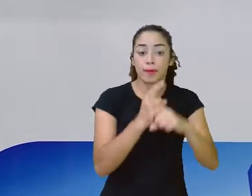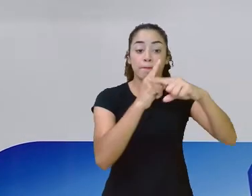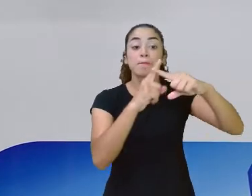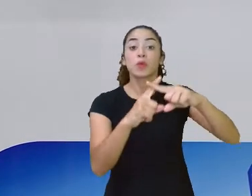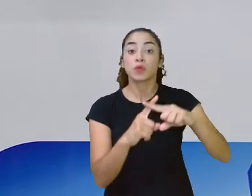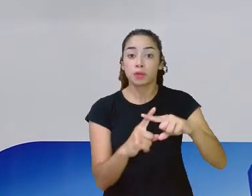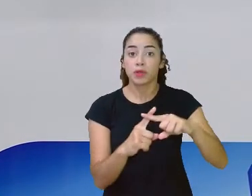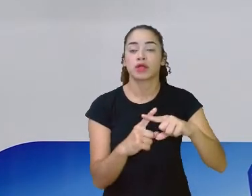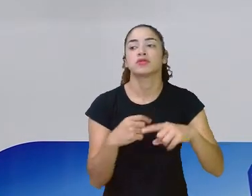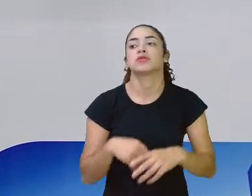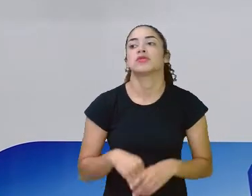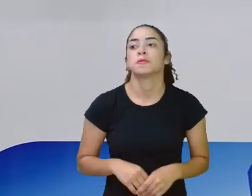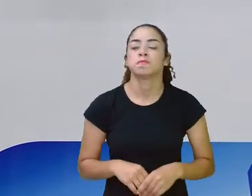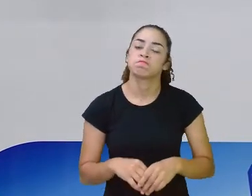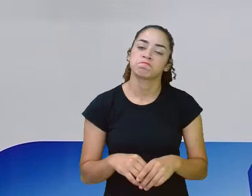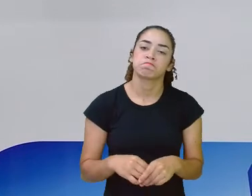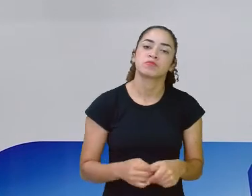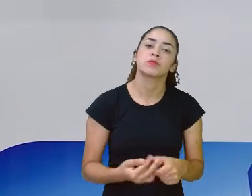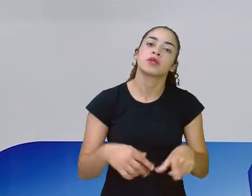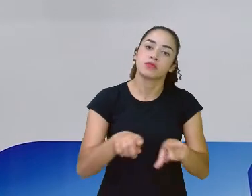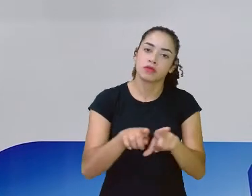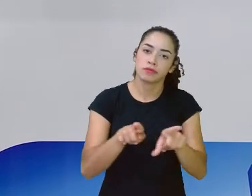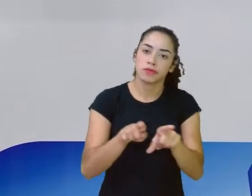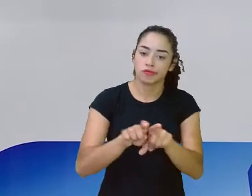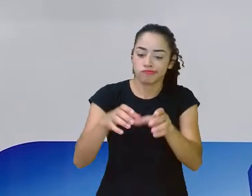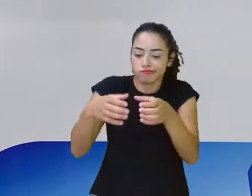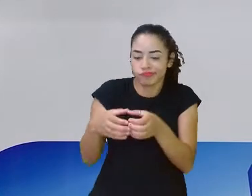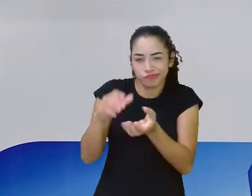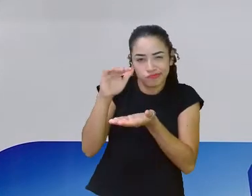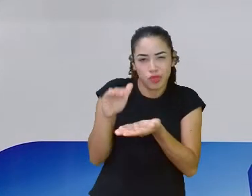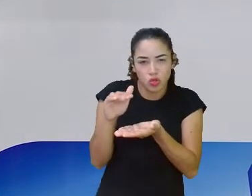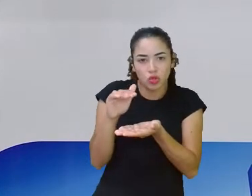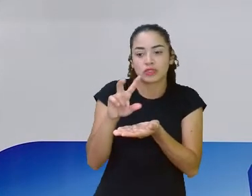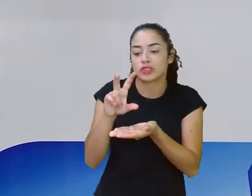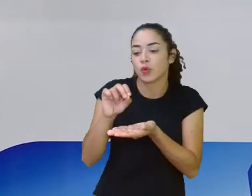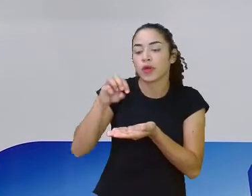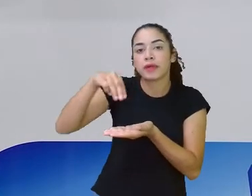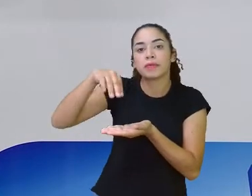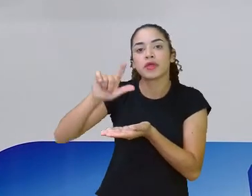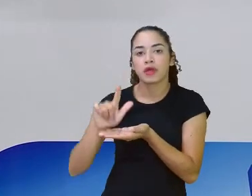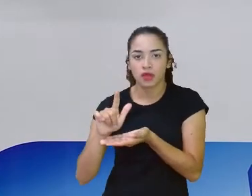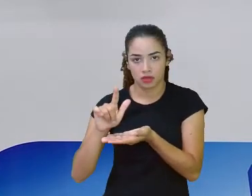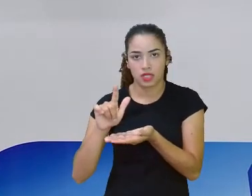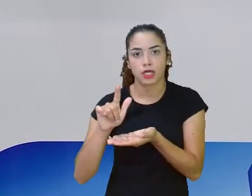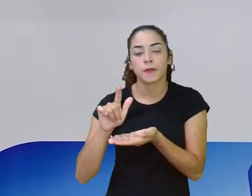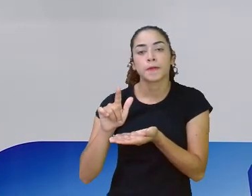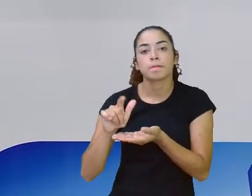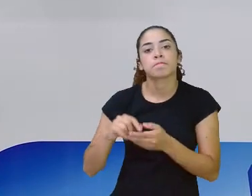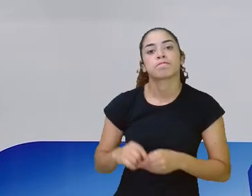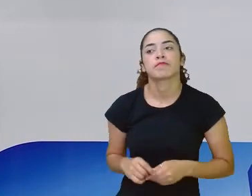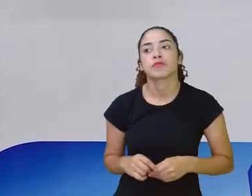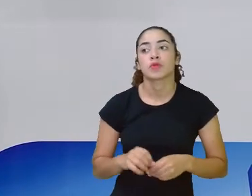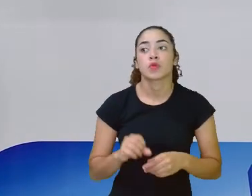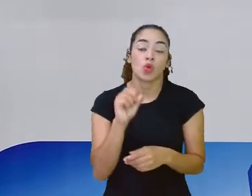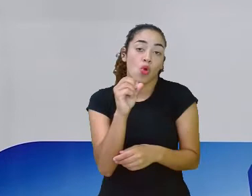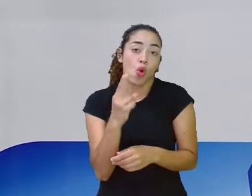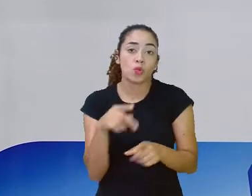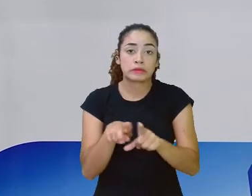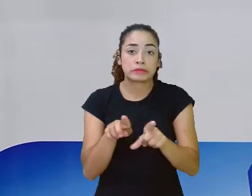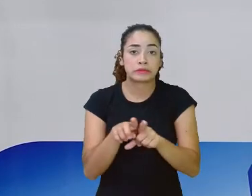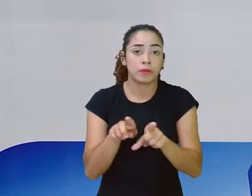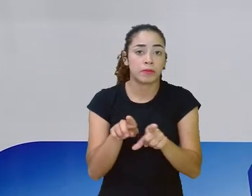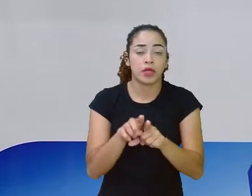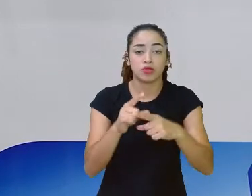ml, e os 2 potinhos de 50 ml, né, como a professora Sinara falou, ou 2